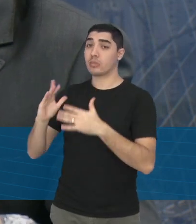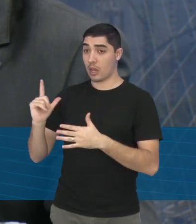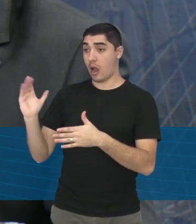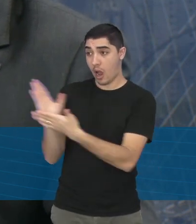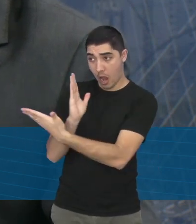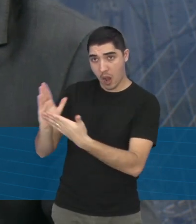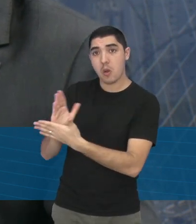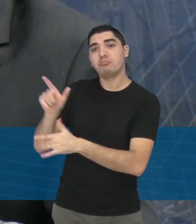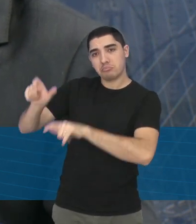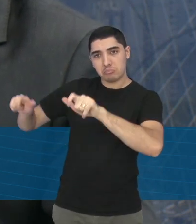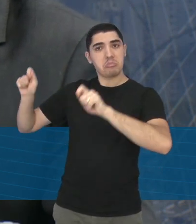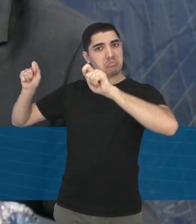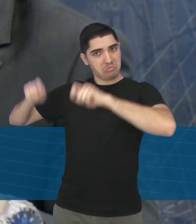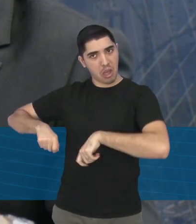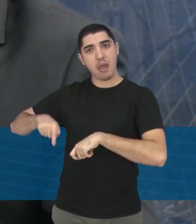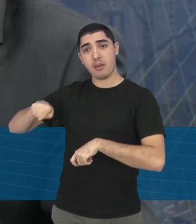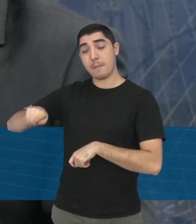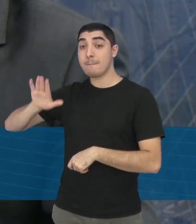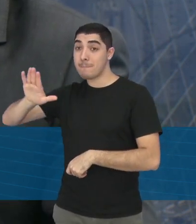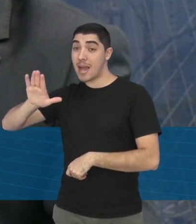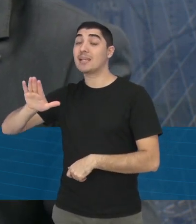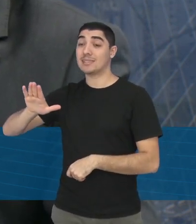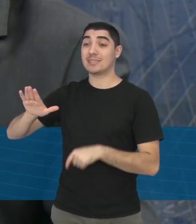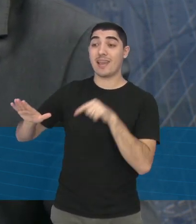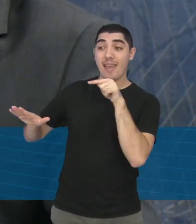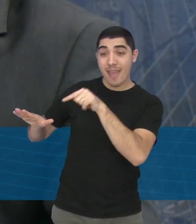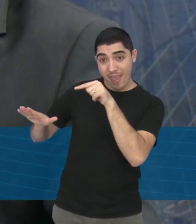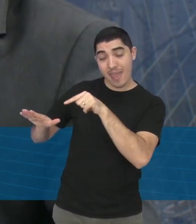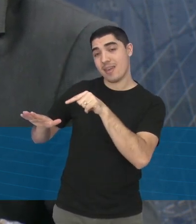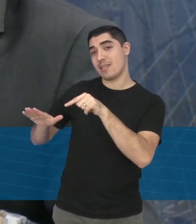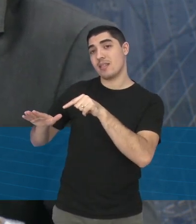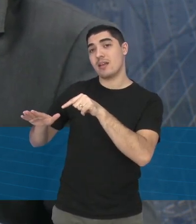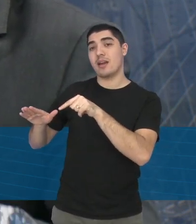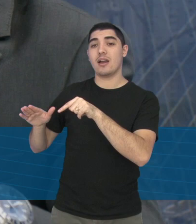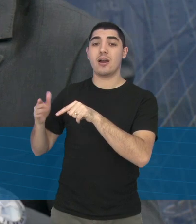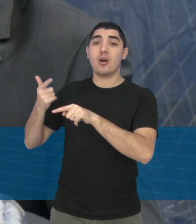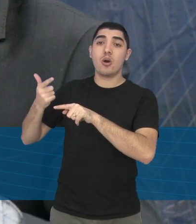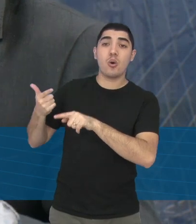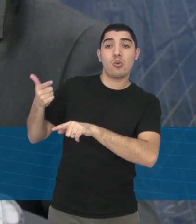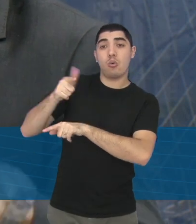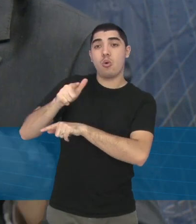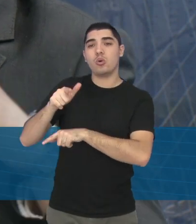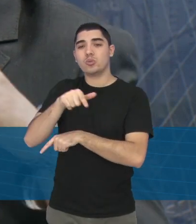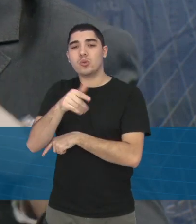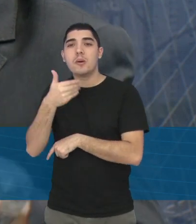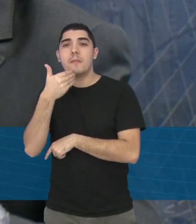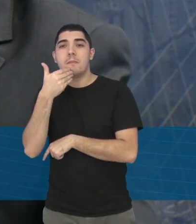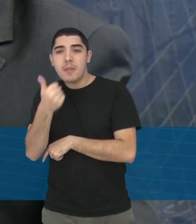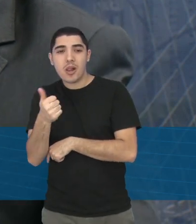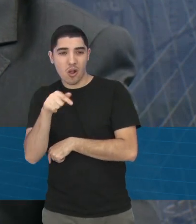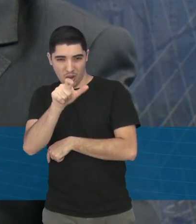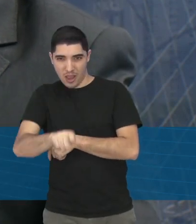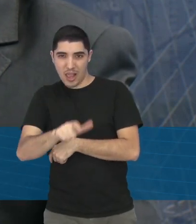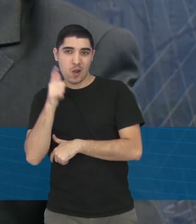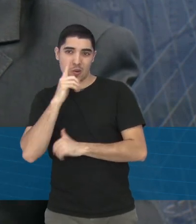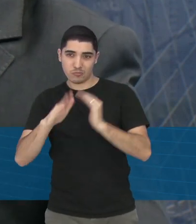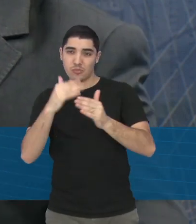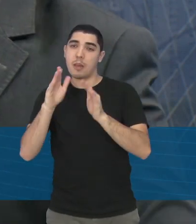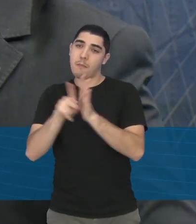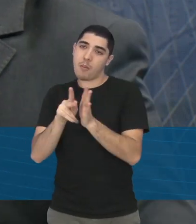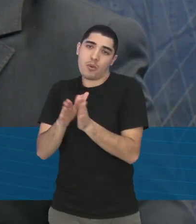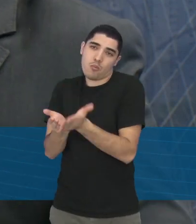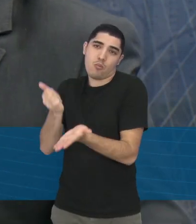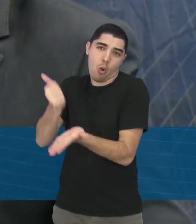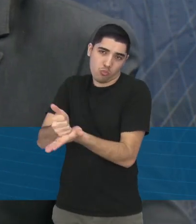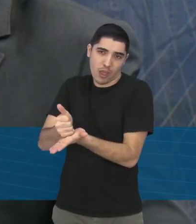elas têm sim a capacidade de produzir, mas ela se desenvolve melhor dentro daquele sistema mais padronizado